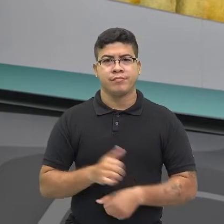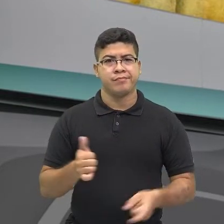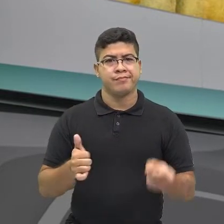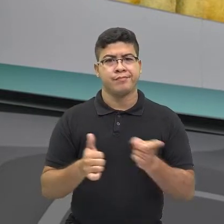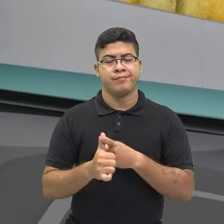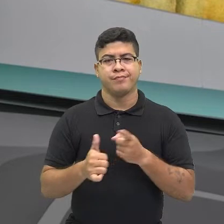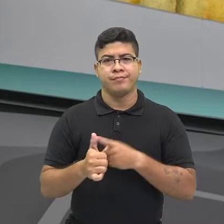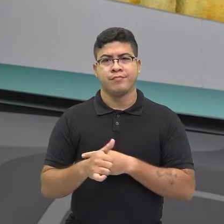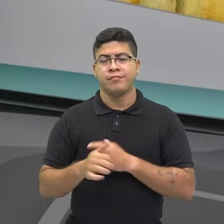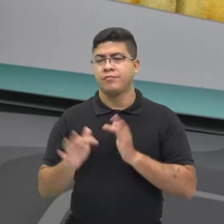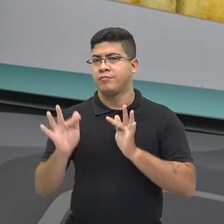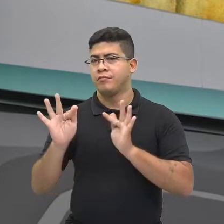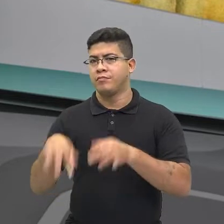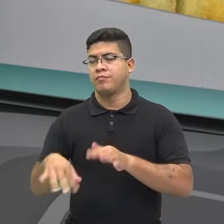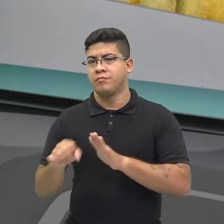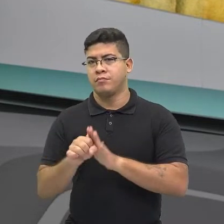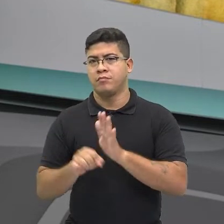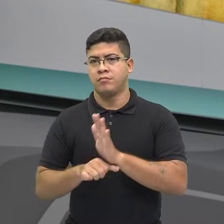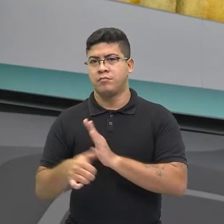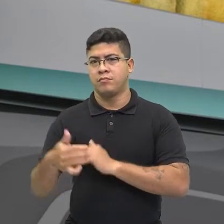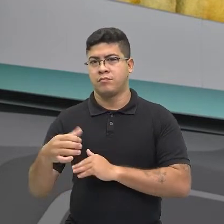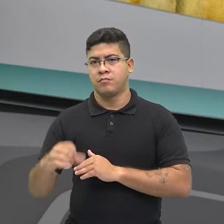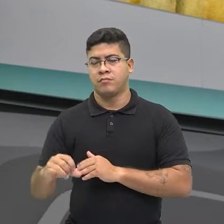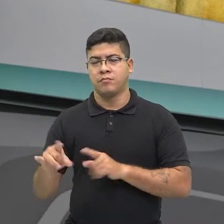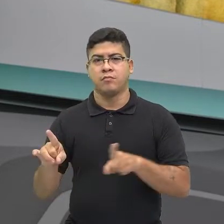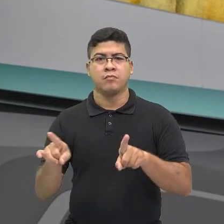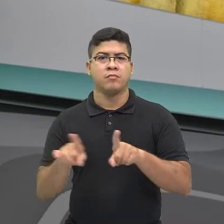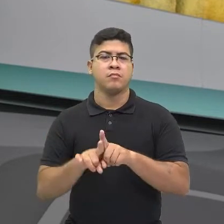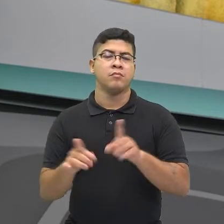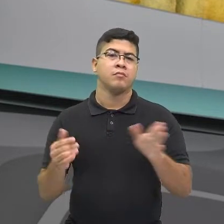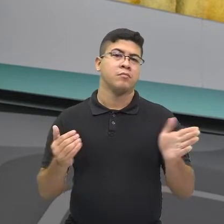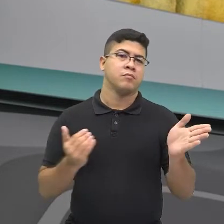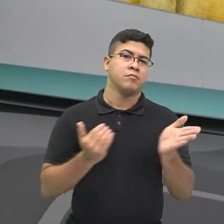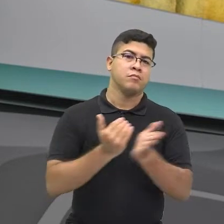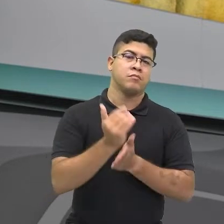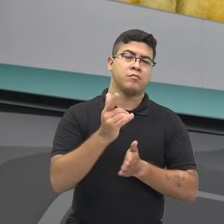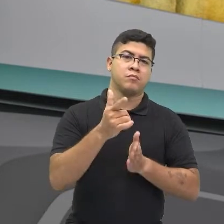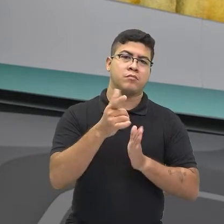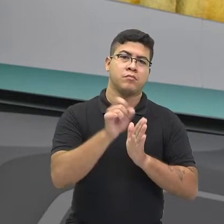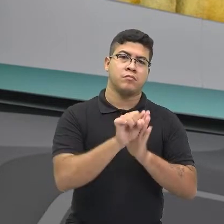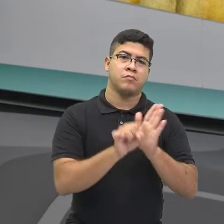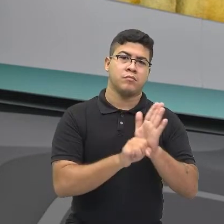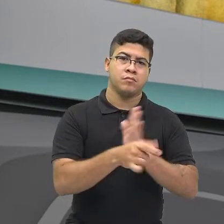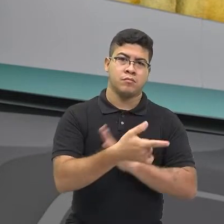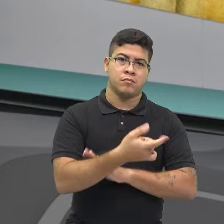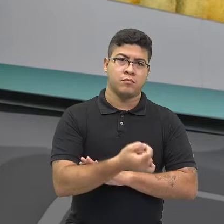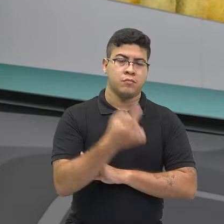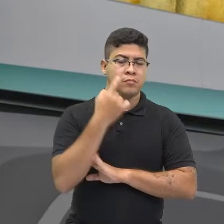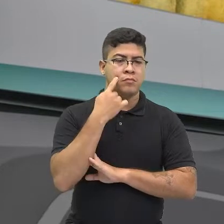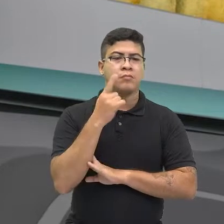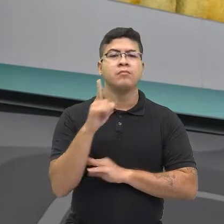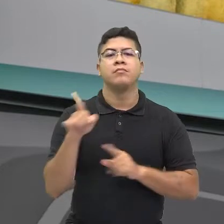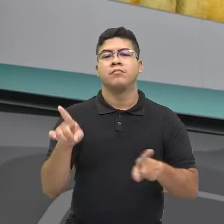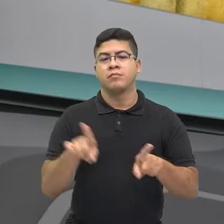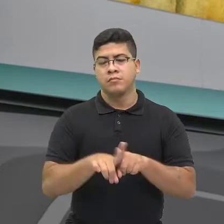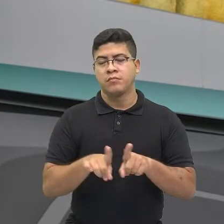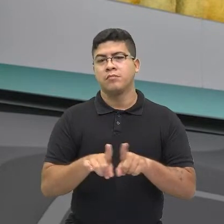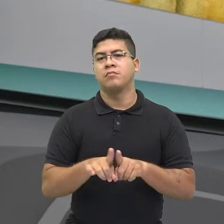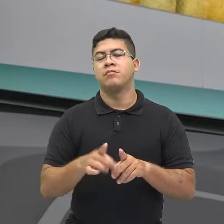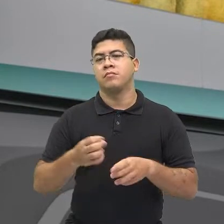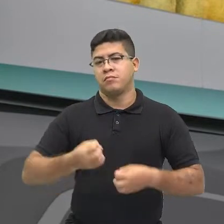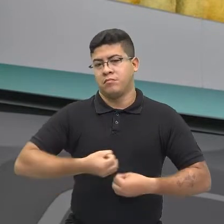final do século XIX, início do século XX, na Europa foram marcados pelos movimentos de vanguarda,